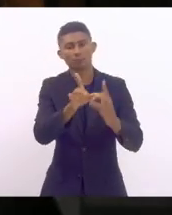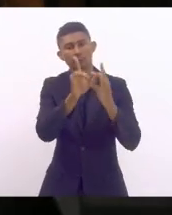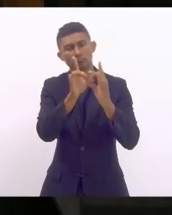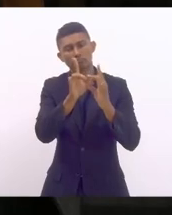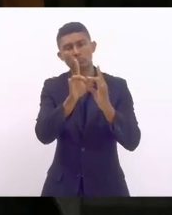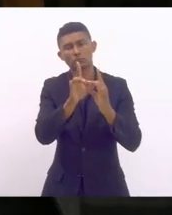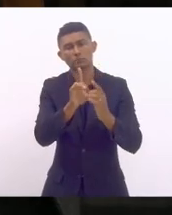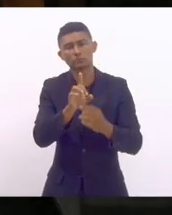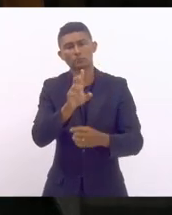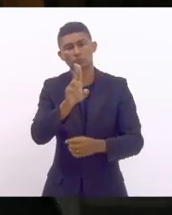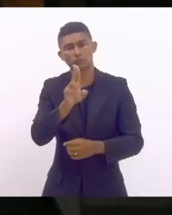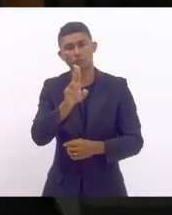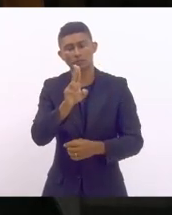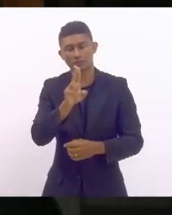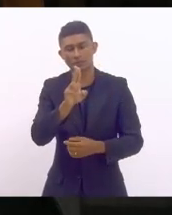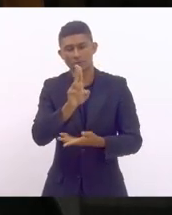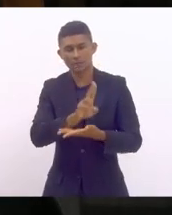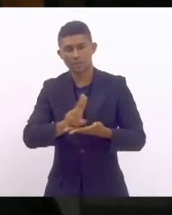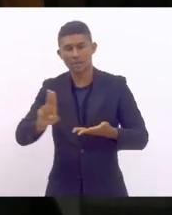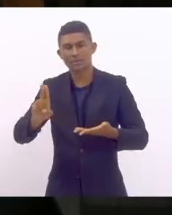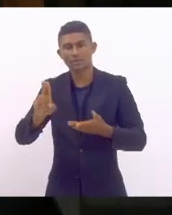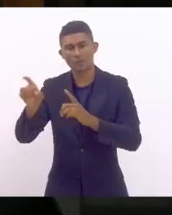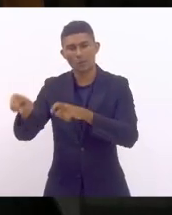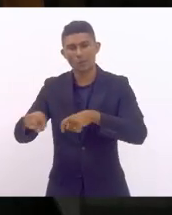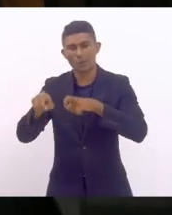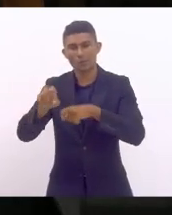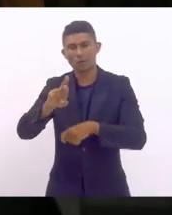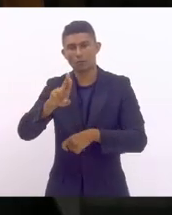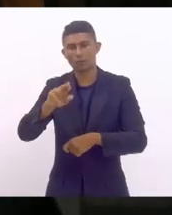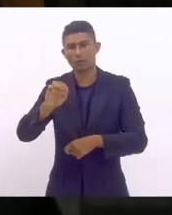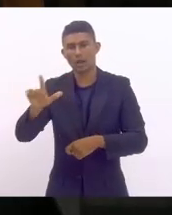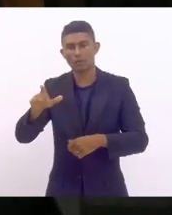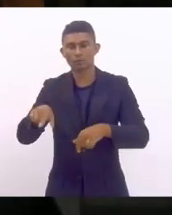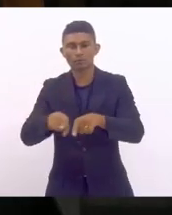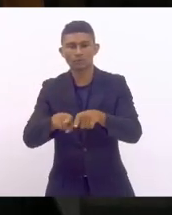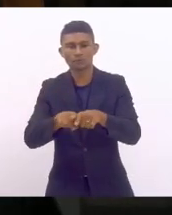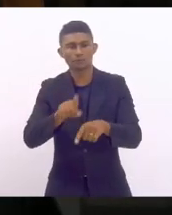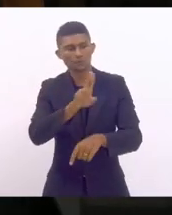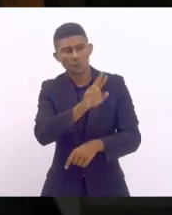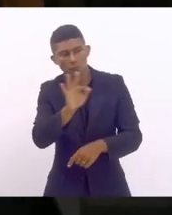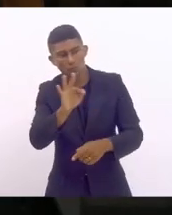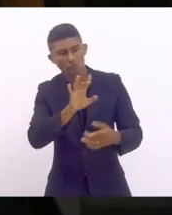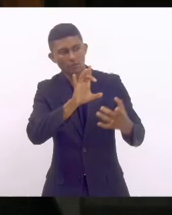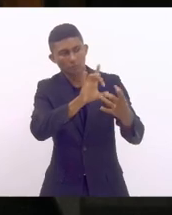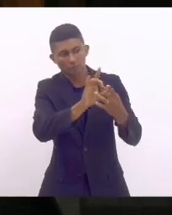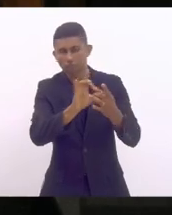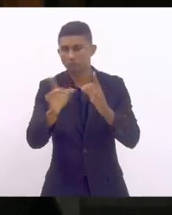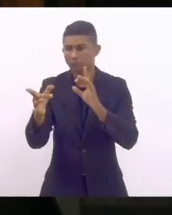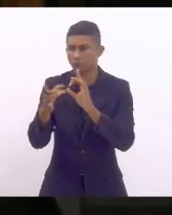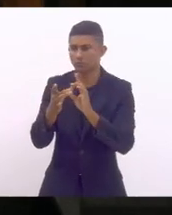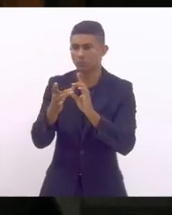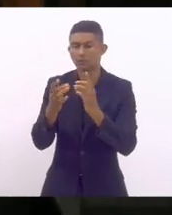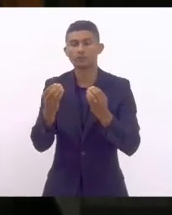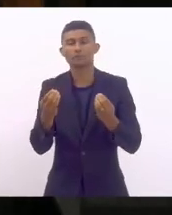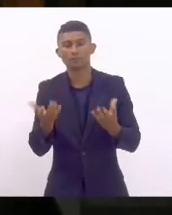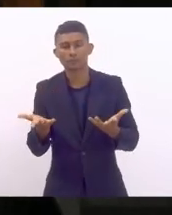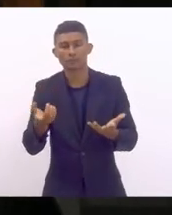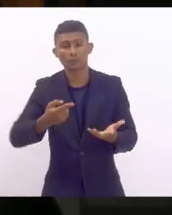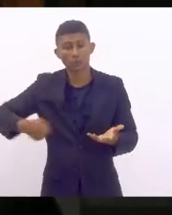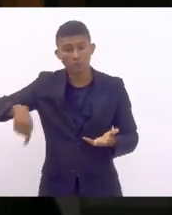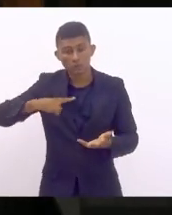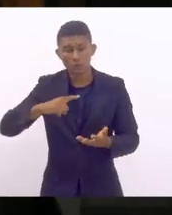Universidade Federal Rural EA Universidade Federal do Rio de Janeiro para que a gente construísse